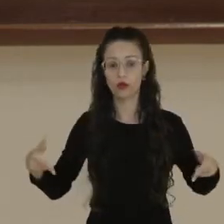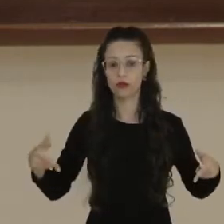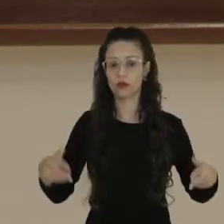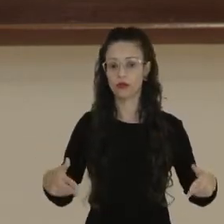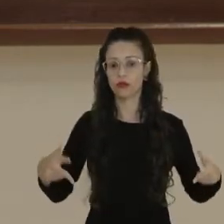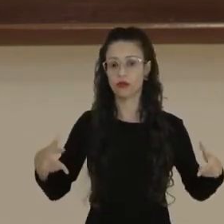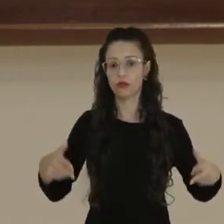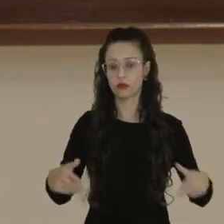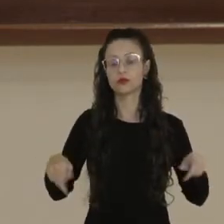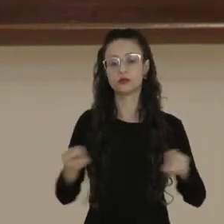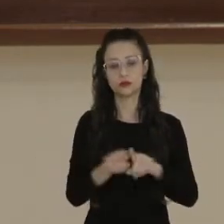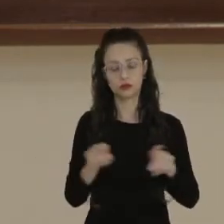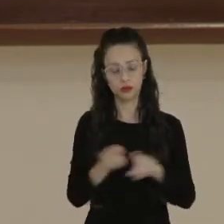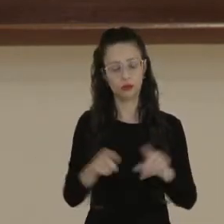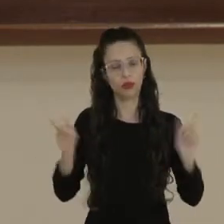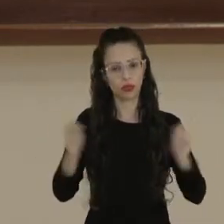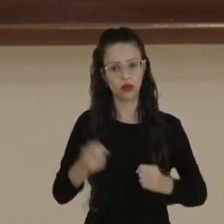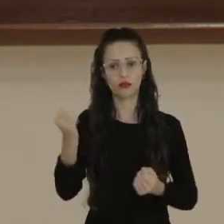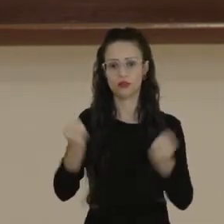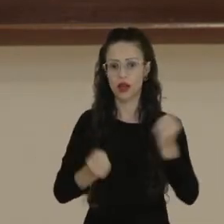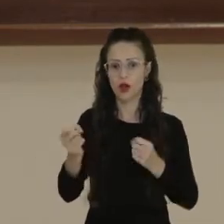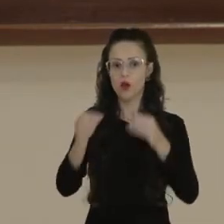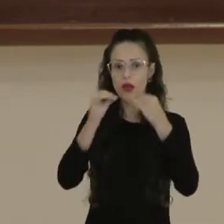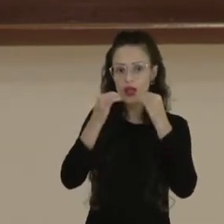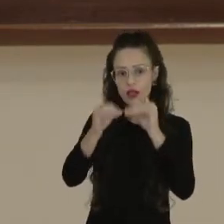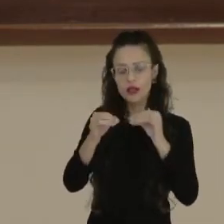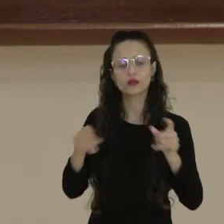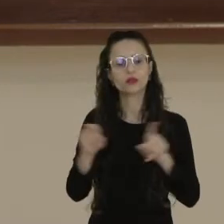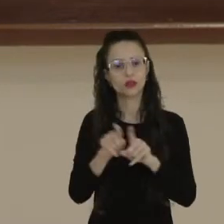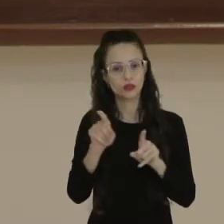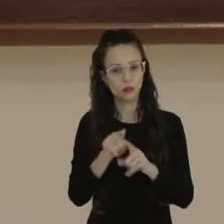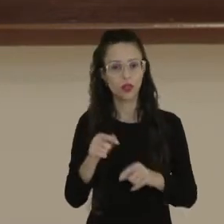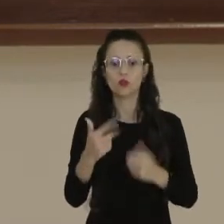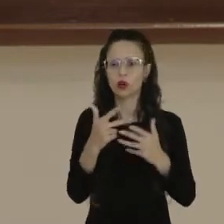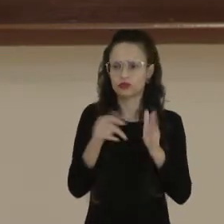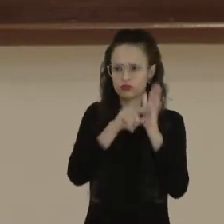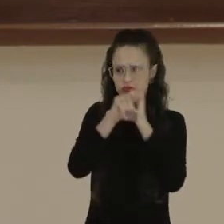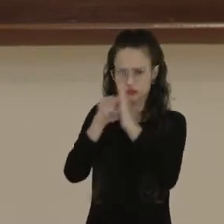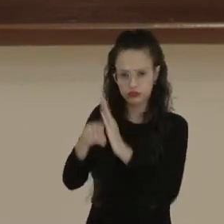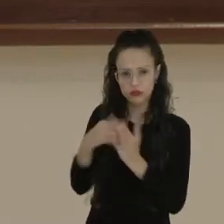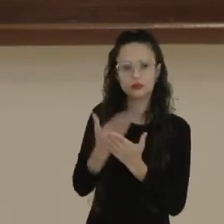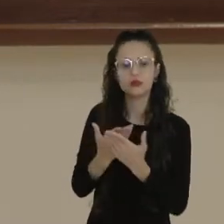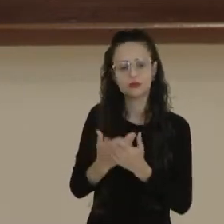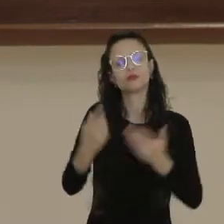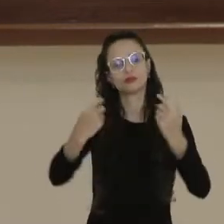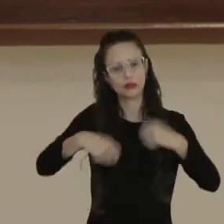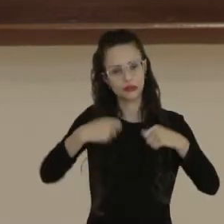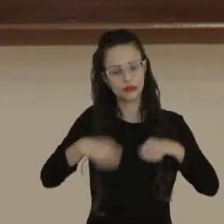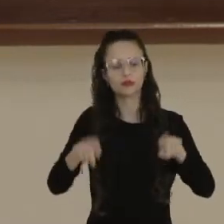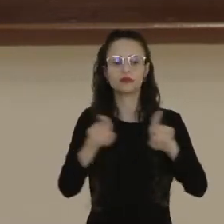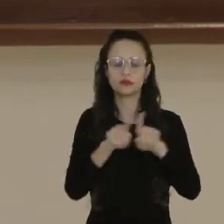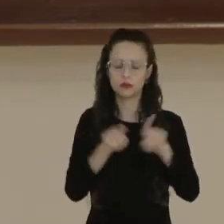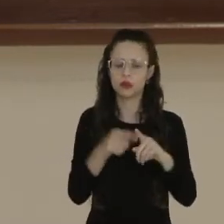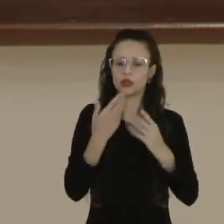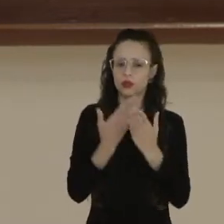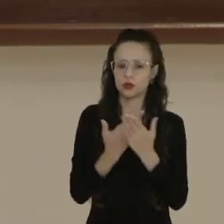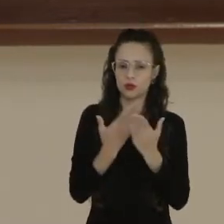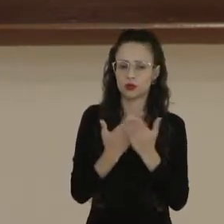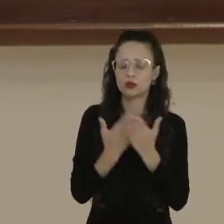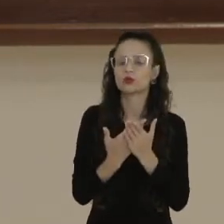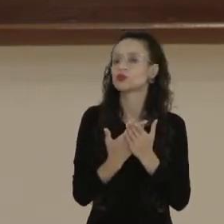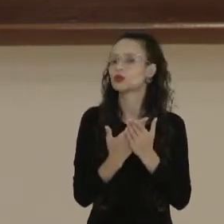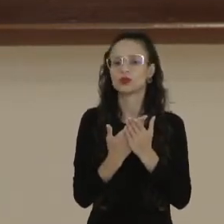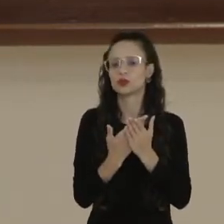Para você poder ter os automóveis elétricos, que é algo que está sendo estudado, precisas ter um estudo